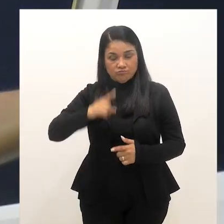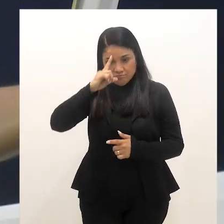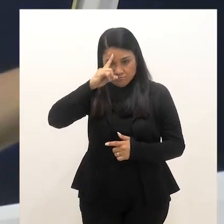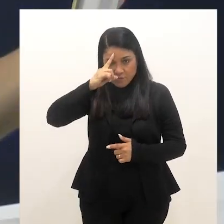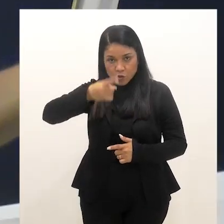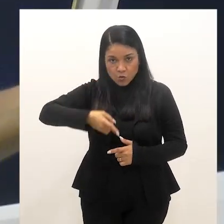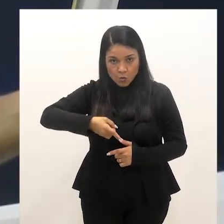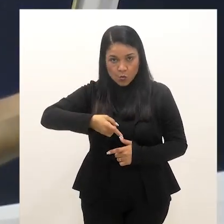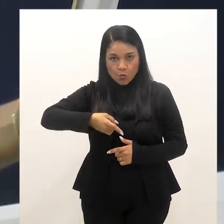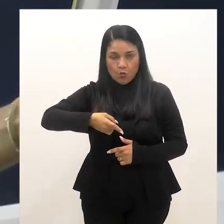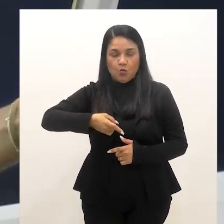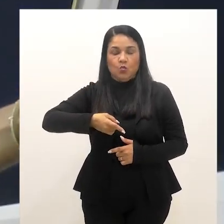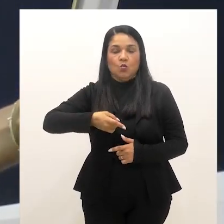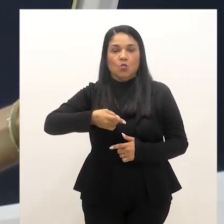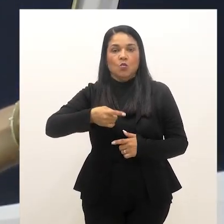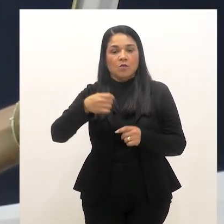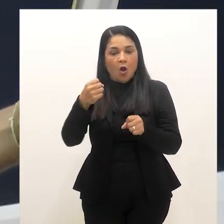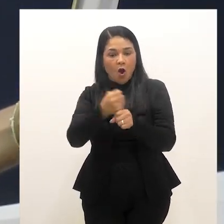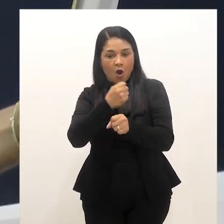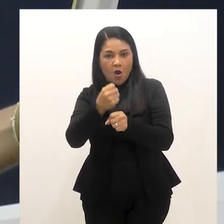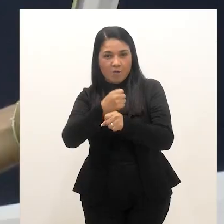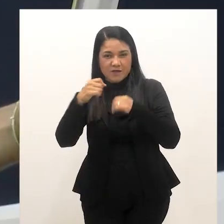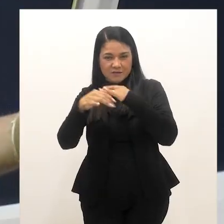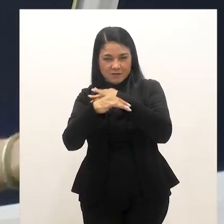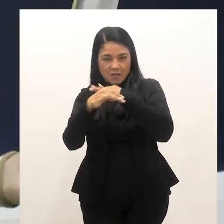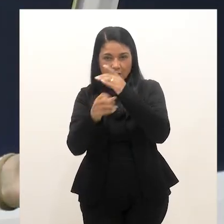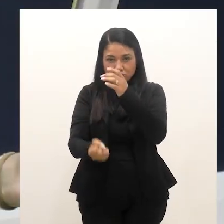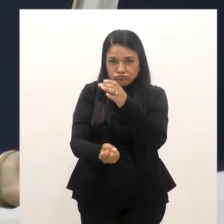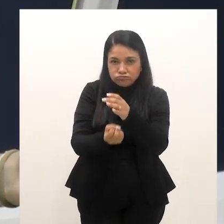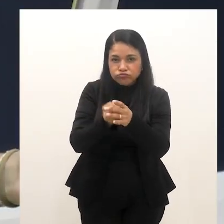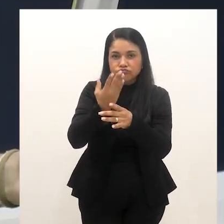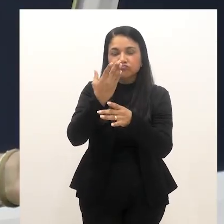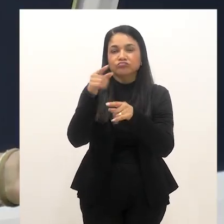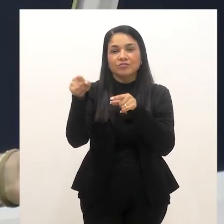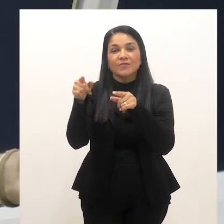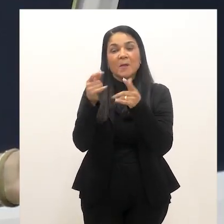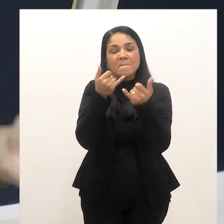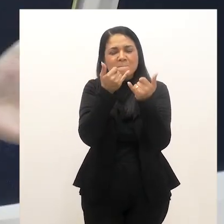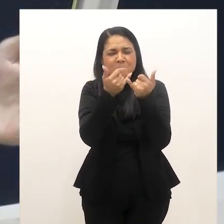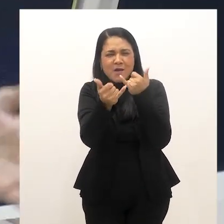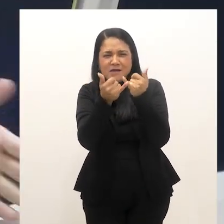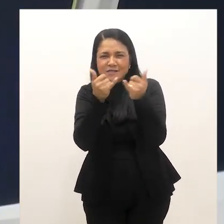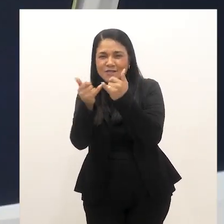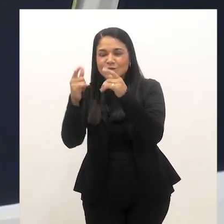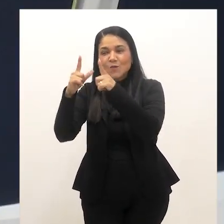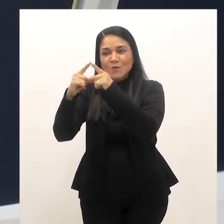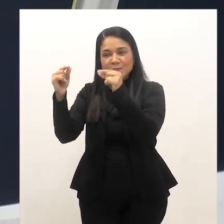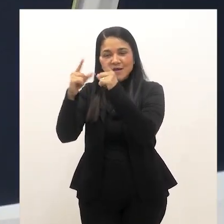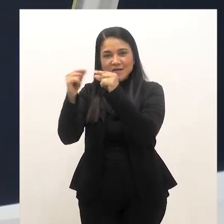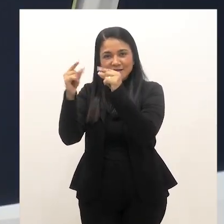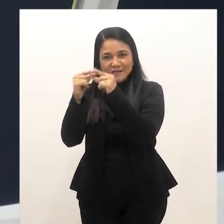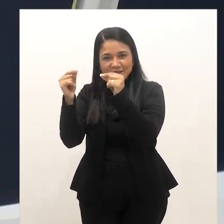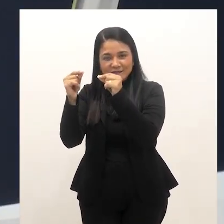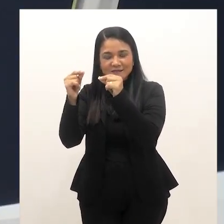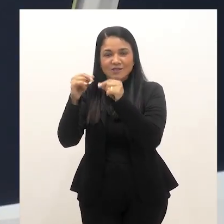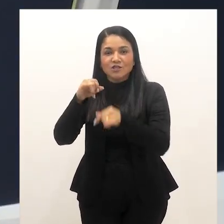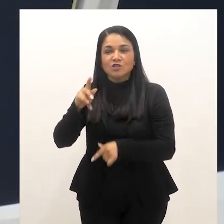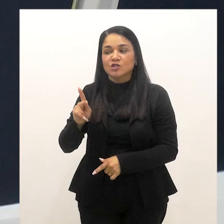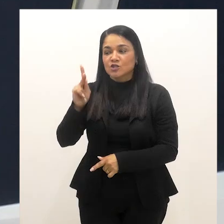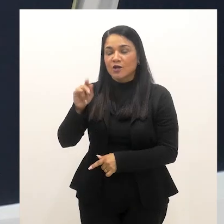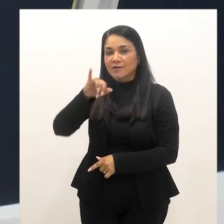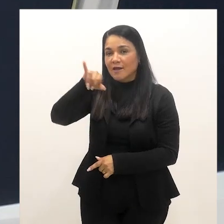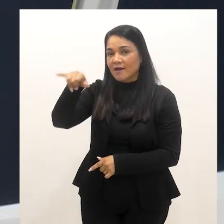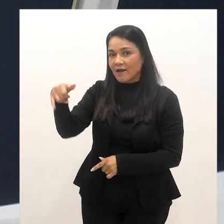capital da civilização do Egito na época. Muito semelhante com a história de Brasília, porque quando Juscelino foi eleito, Juscelino botou